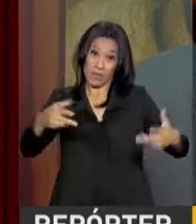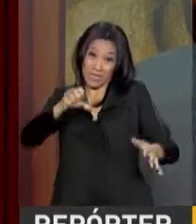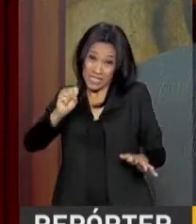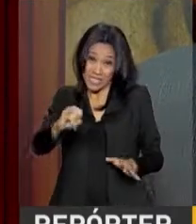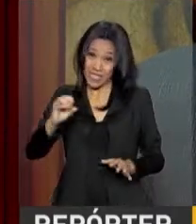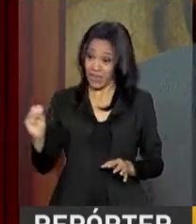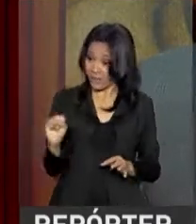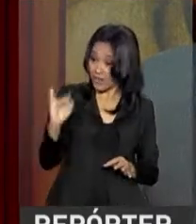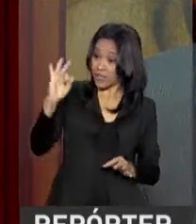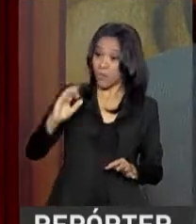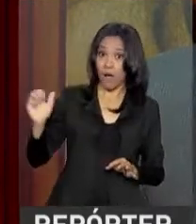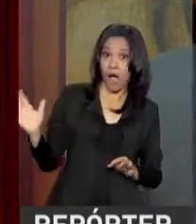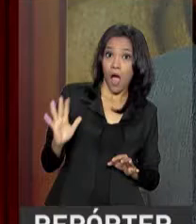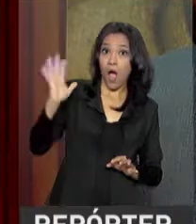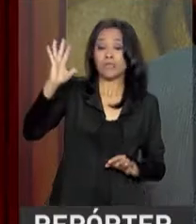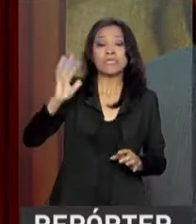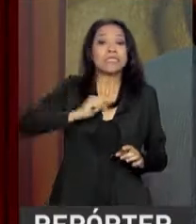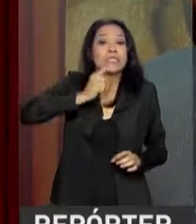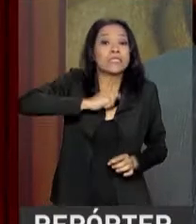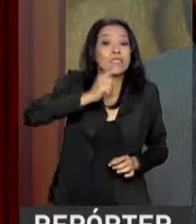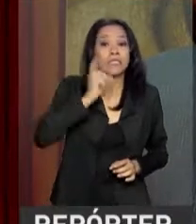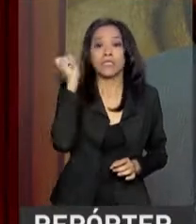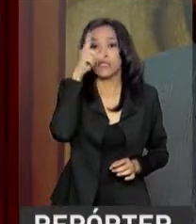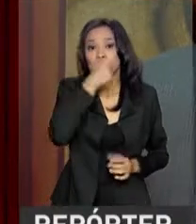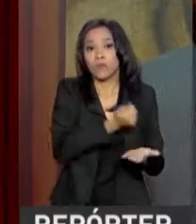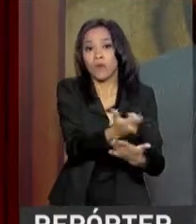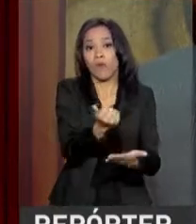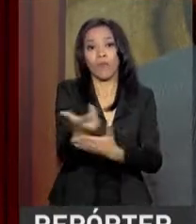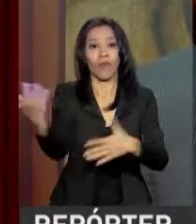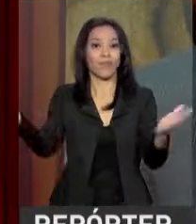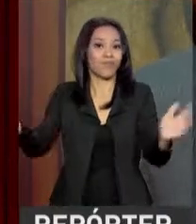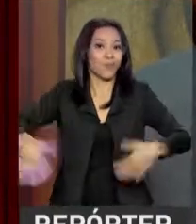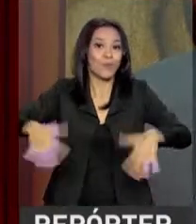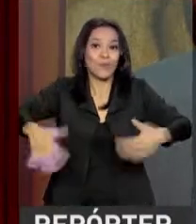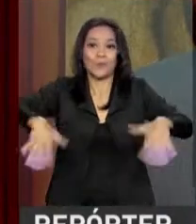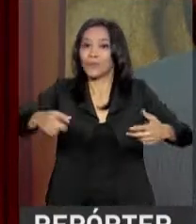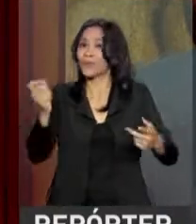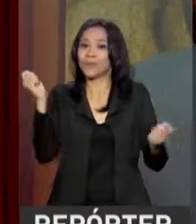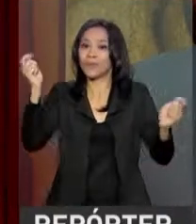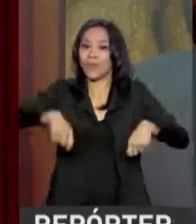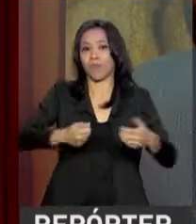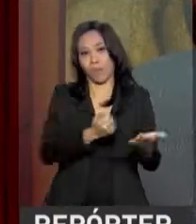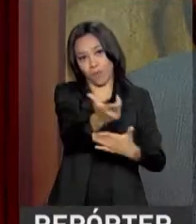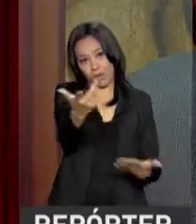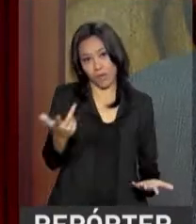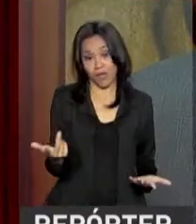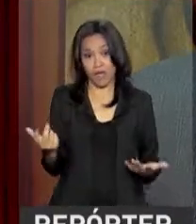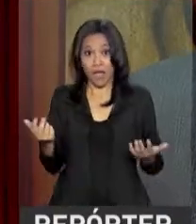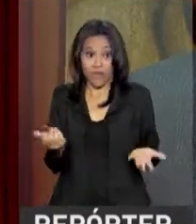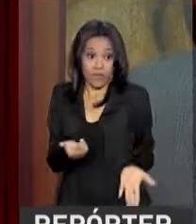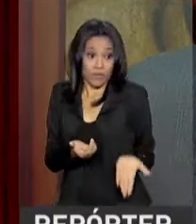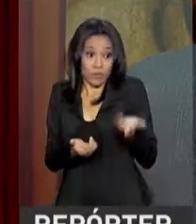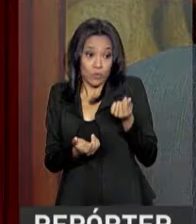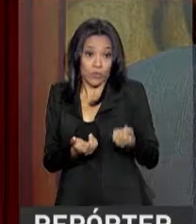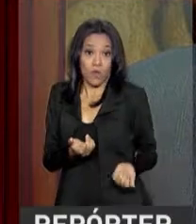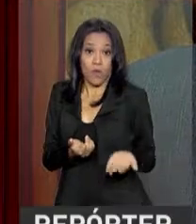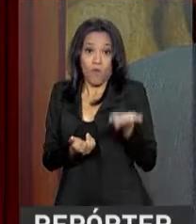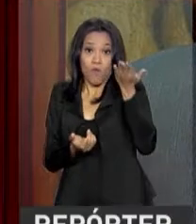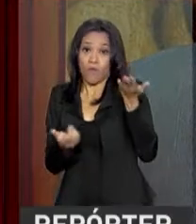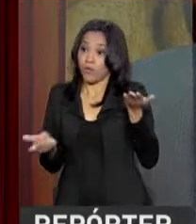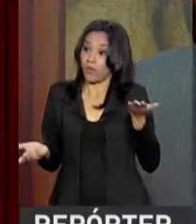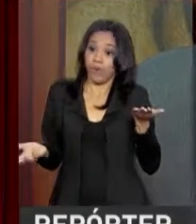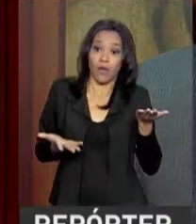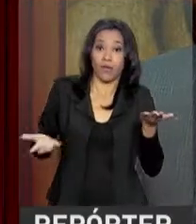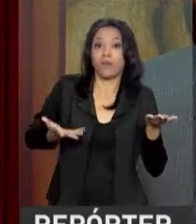No passado, ficava correndo salário, subia, a inflação subia muito mais, o preço do supermercado subia bem mais e no final